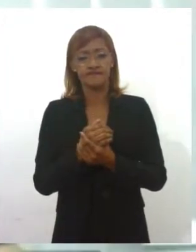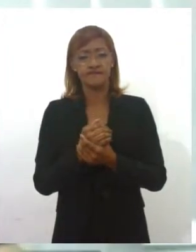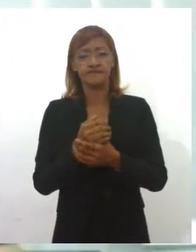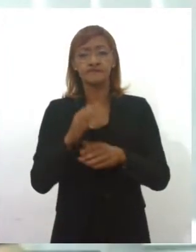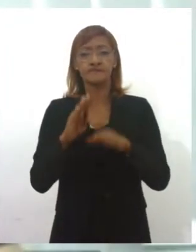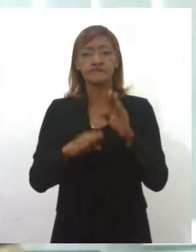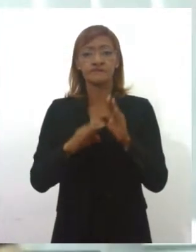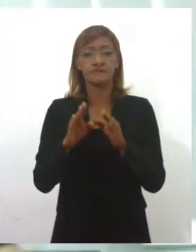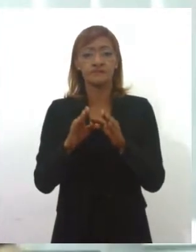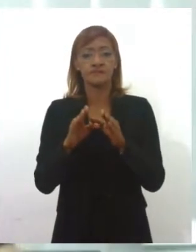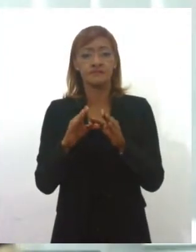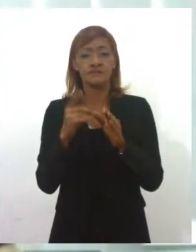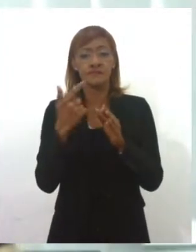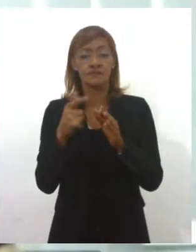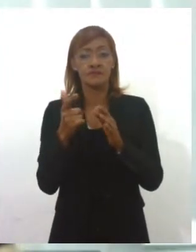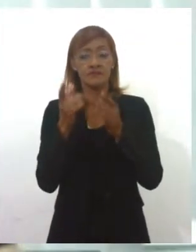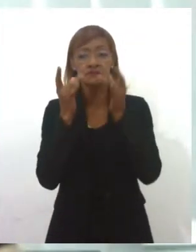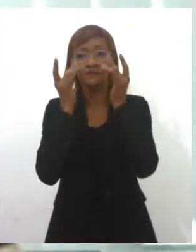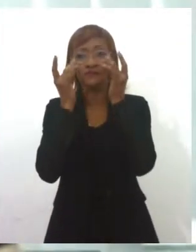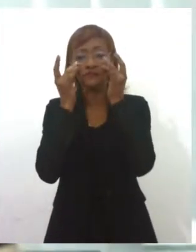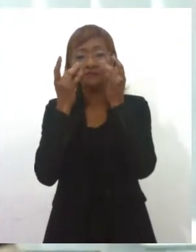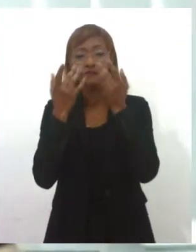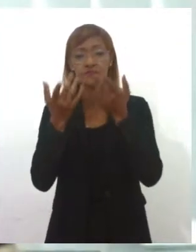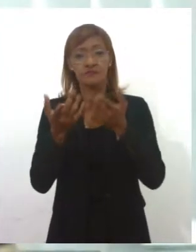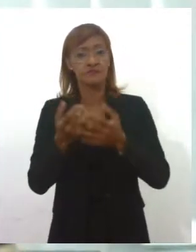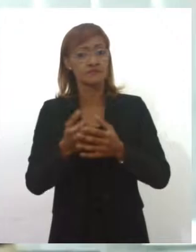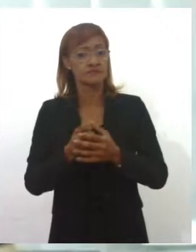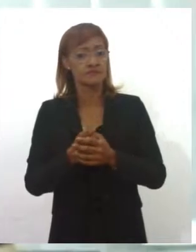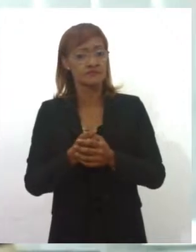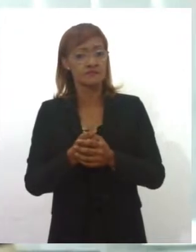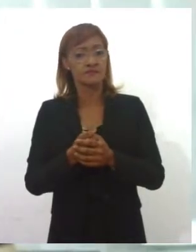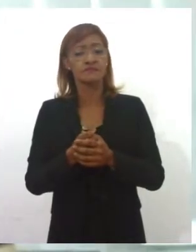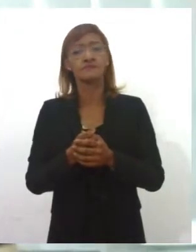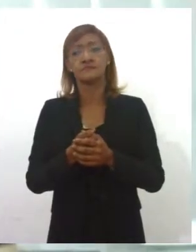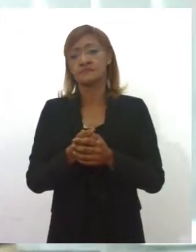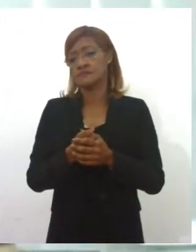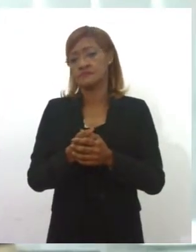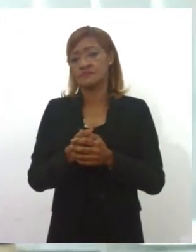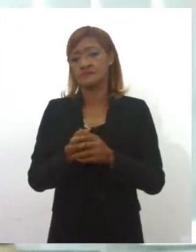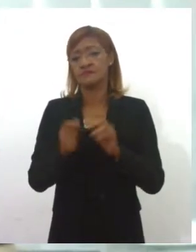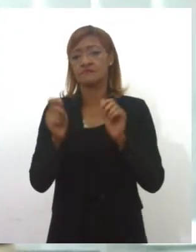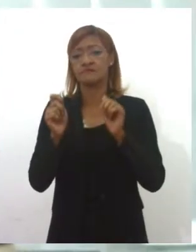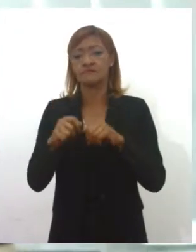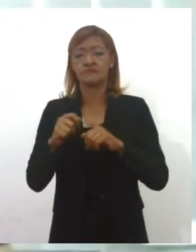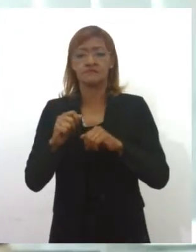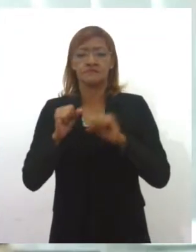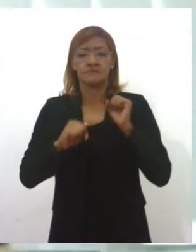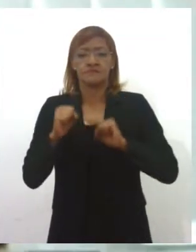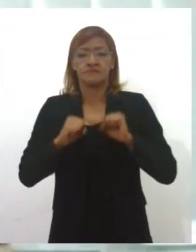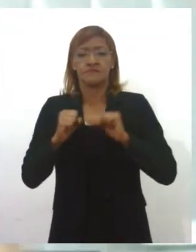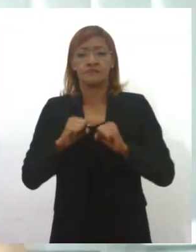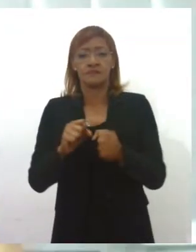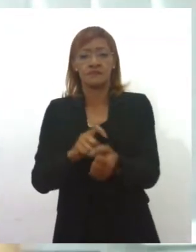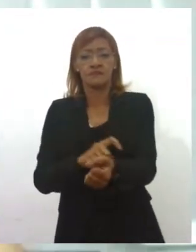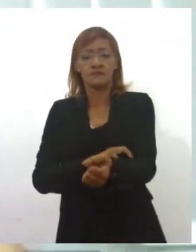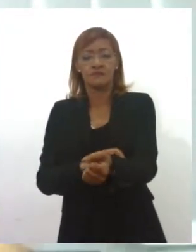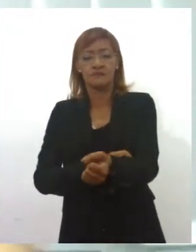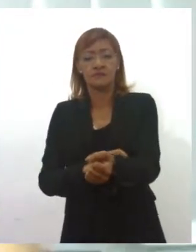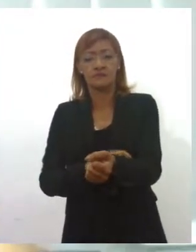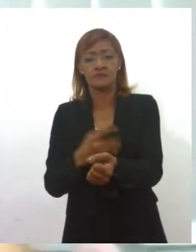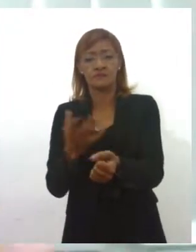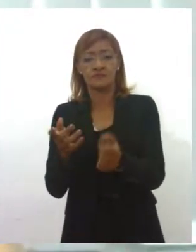de atenção que é um problema da Saúde Mental e que relaciona já causa Ansiedade causa depressão e que